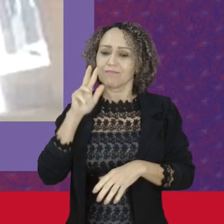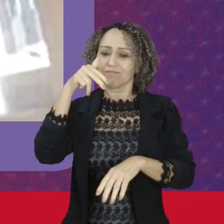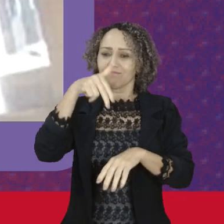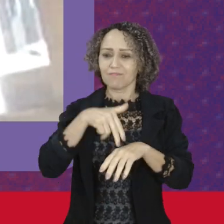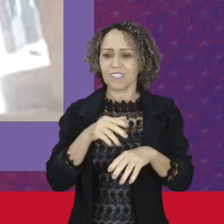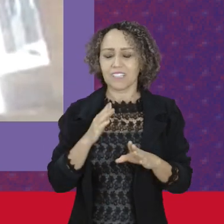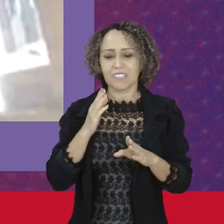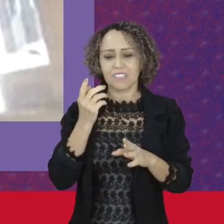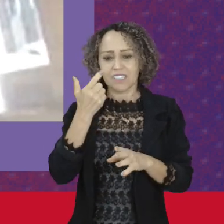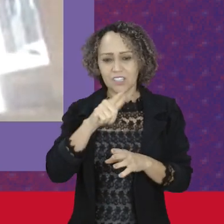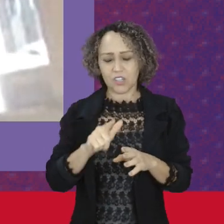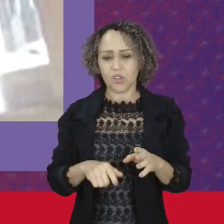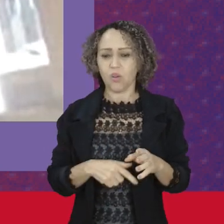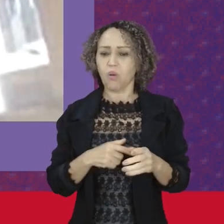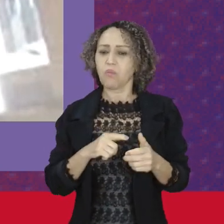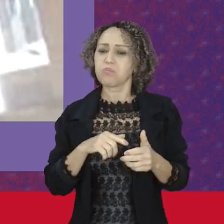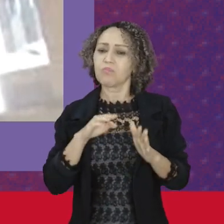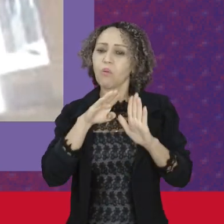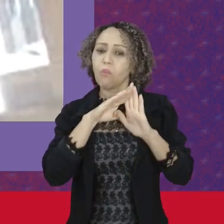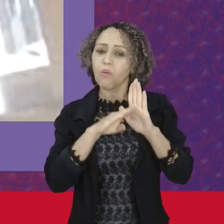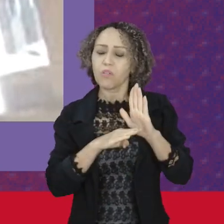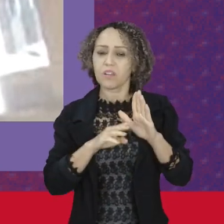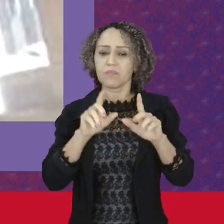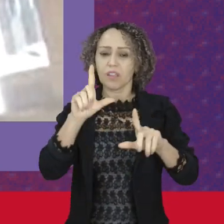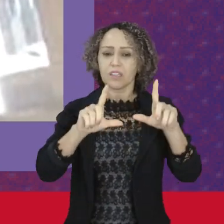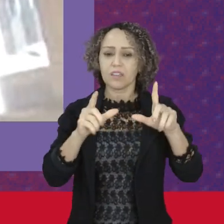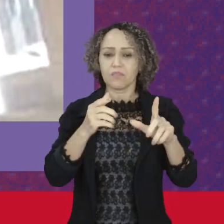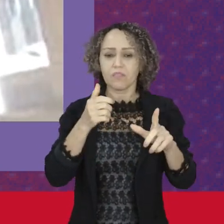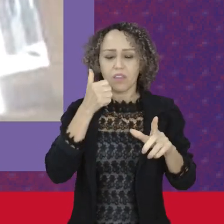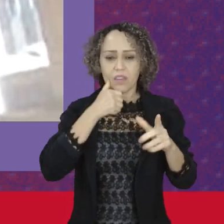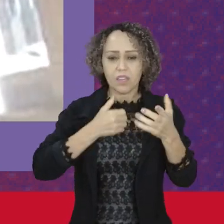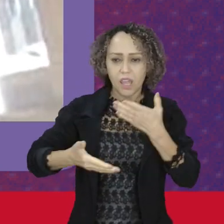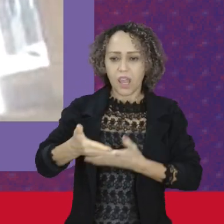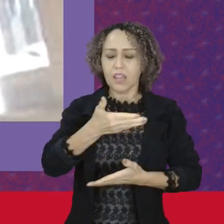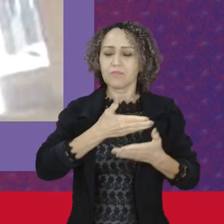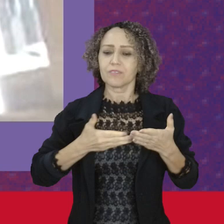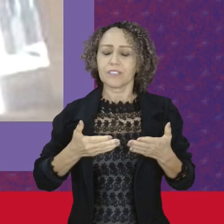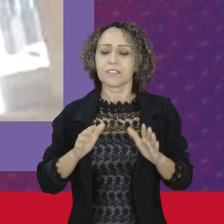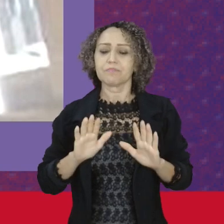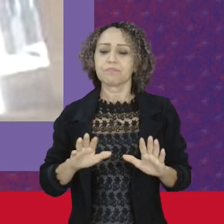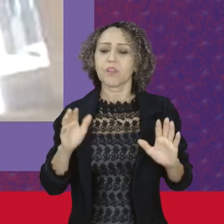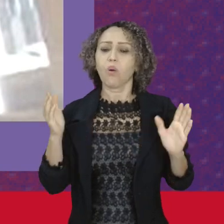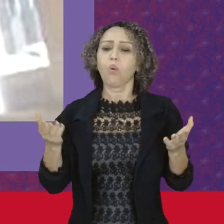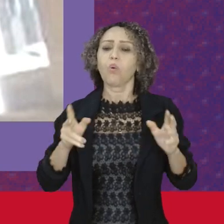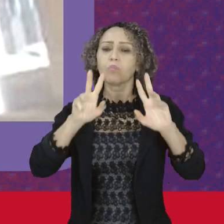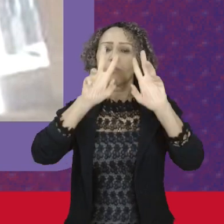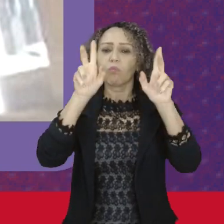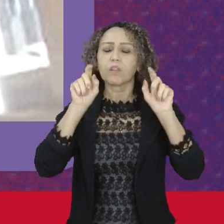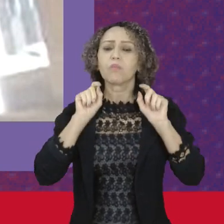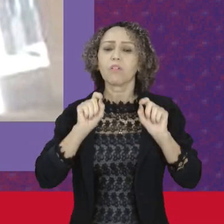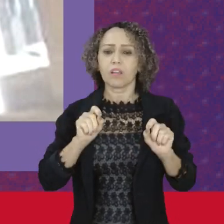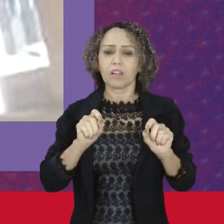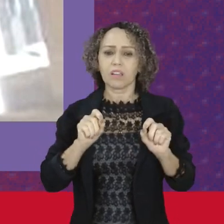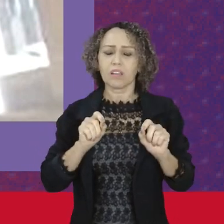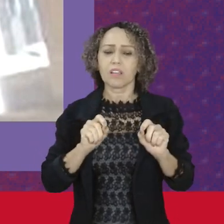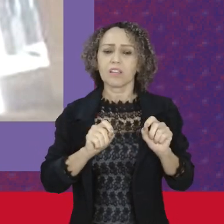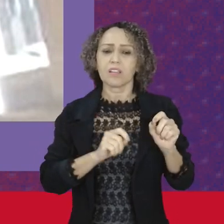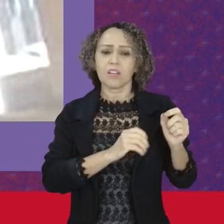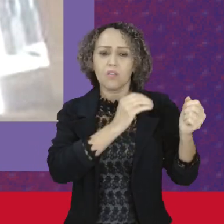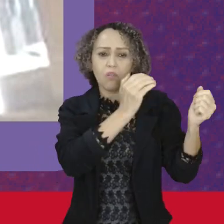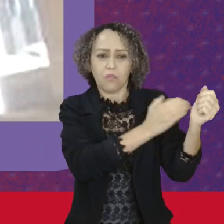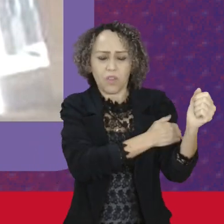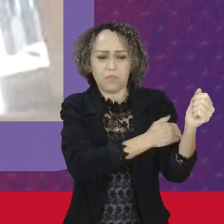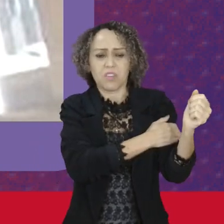um programa da TV Elas por Elas. E hoje a gente vai falar um pouco sobre feminismo